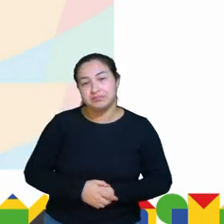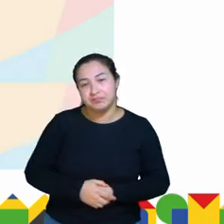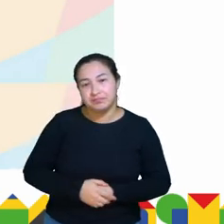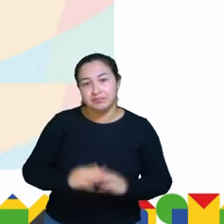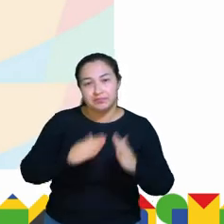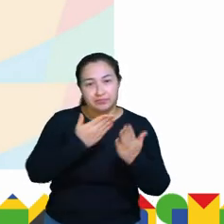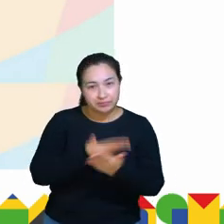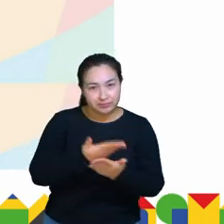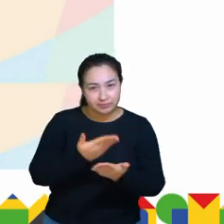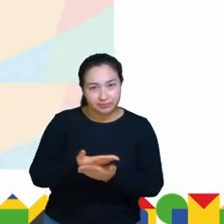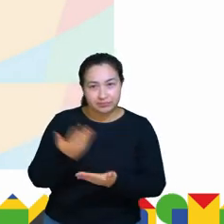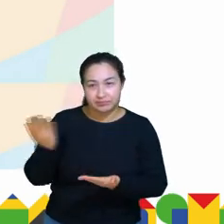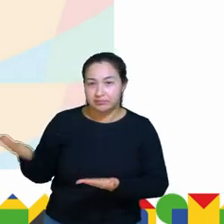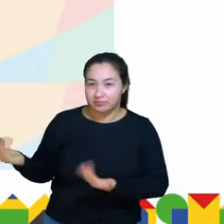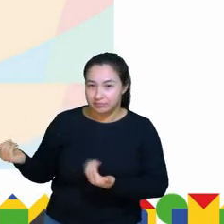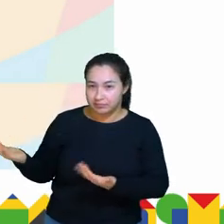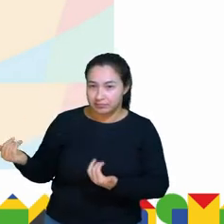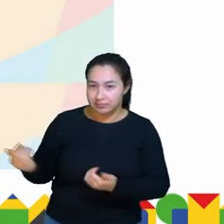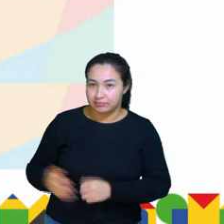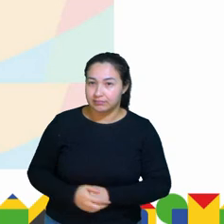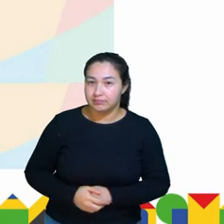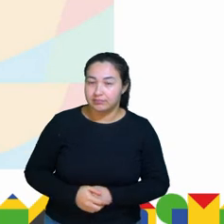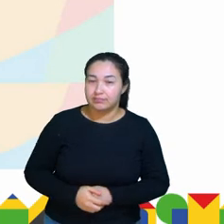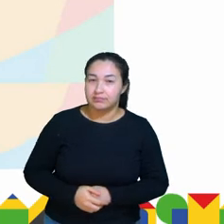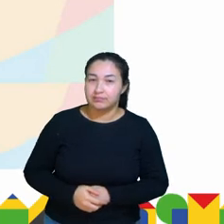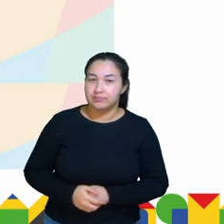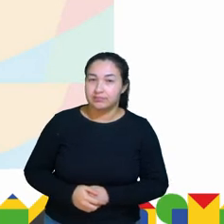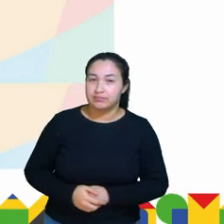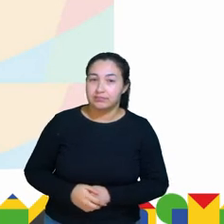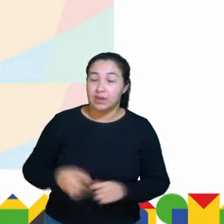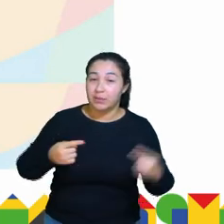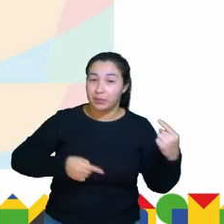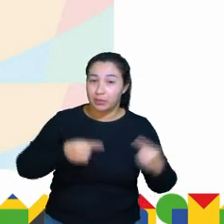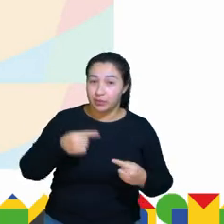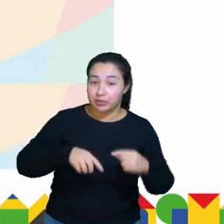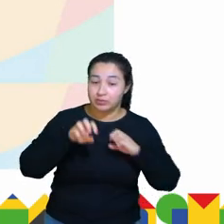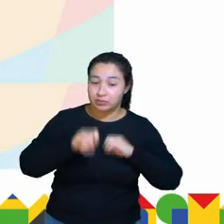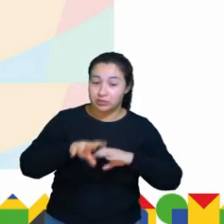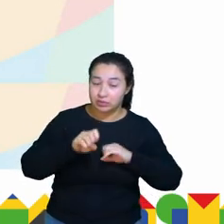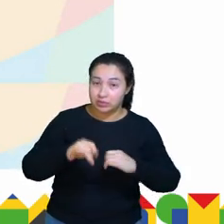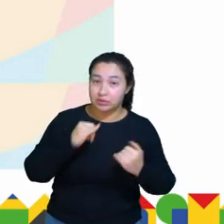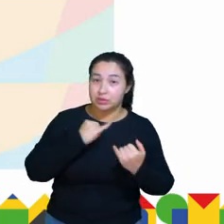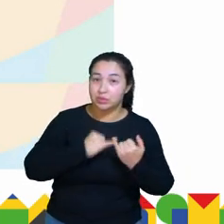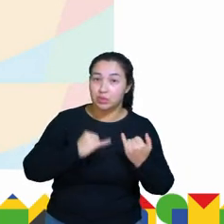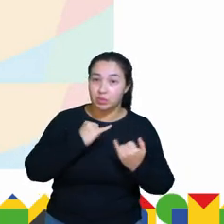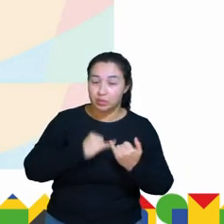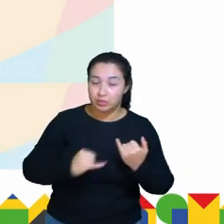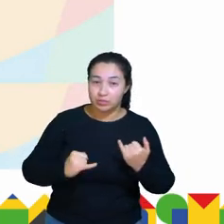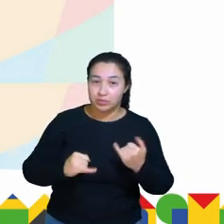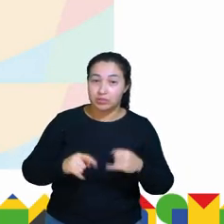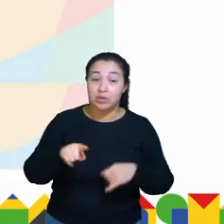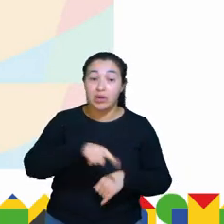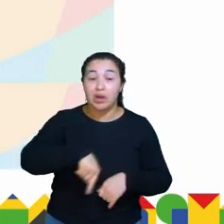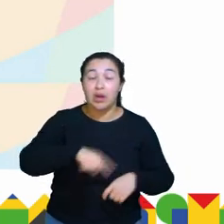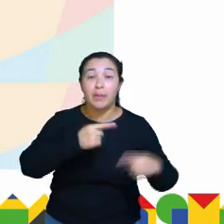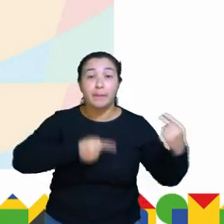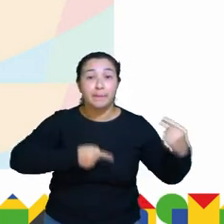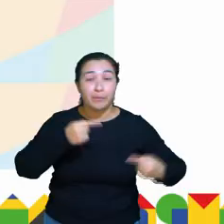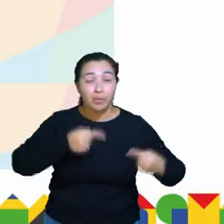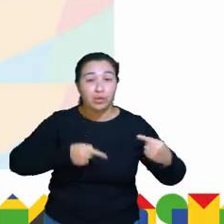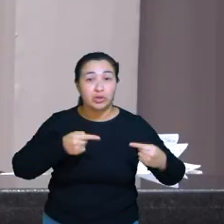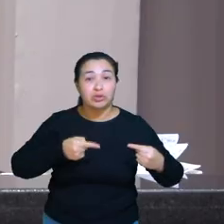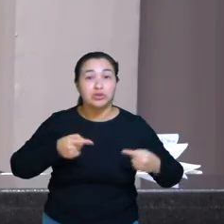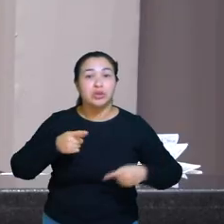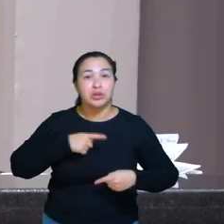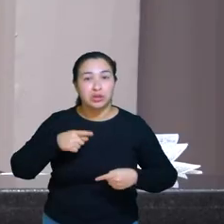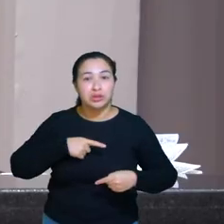adolescências né Essas agora a política de Ensino Médio recente aprovada são as grandes políticas que estão presentes